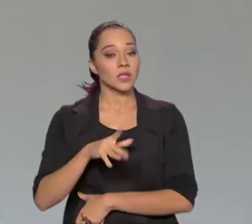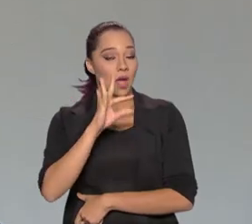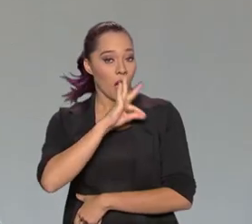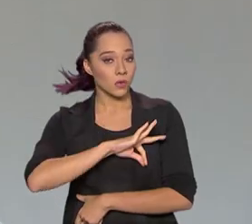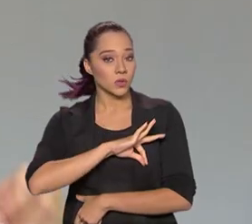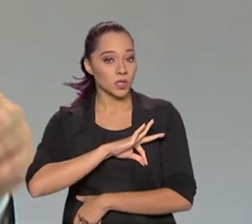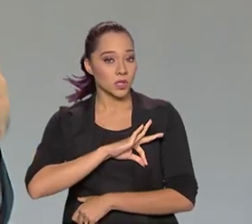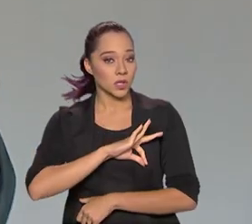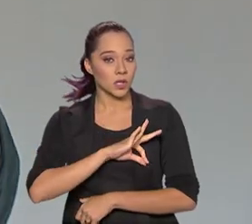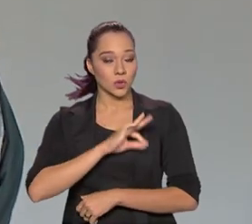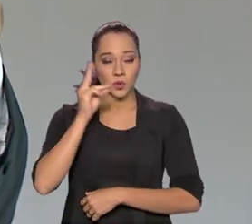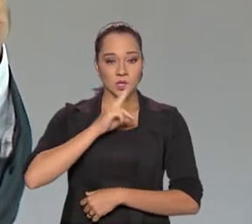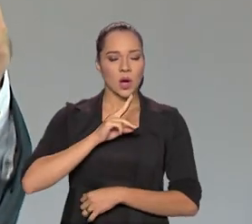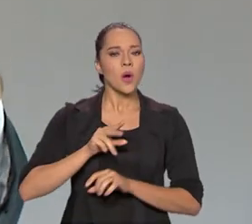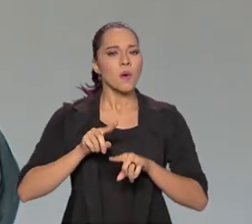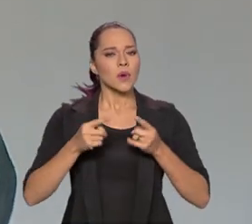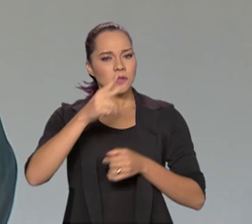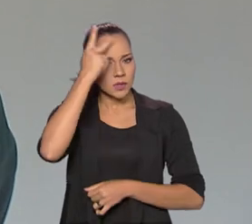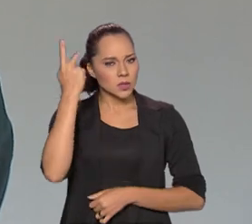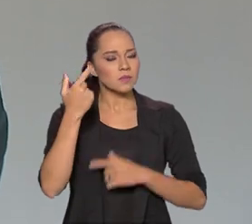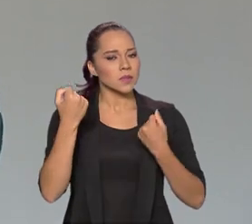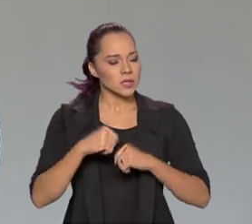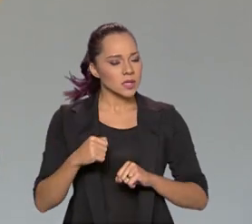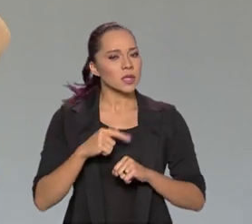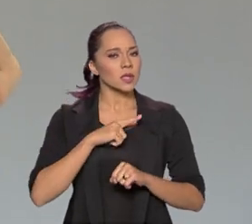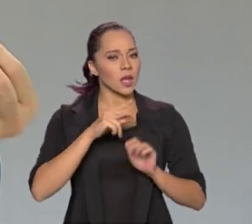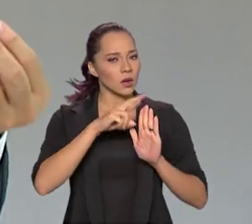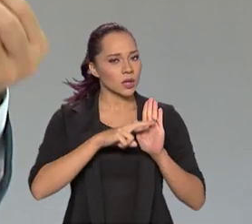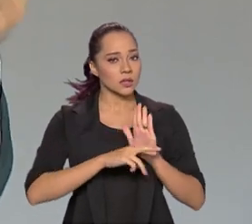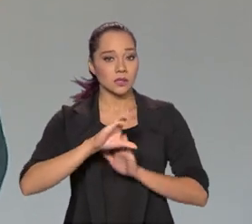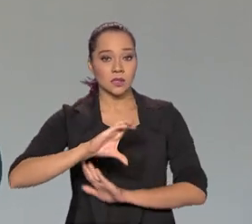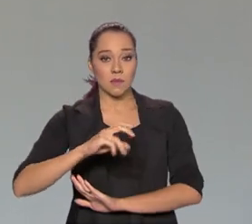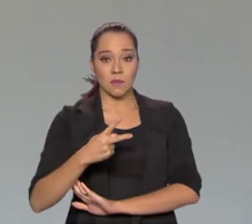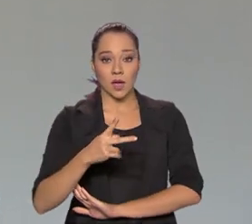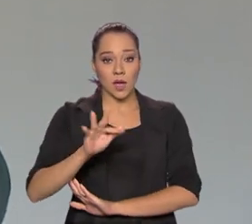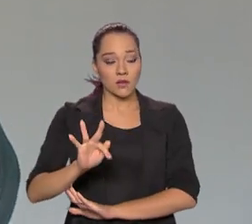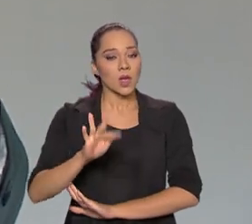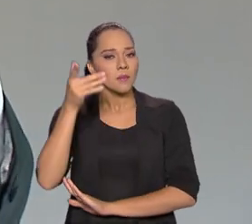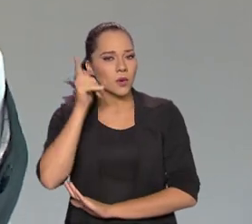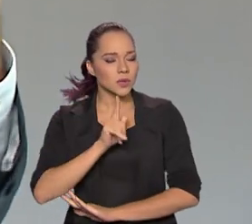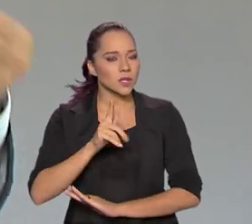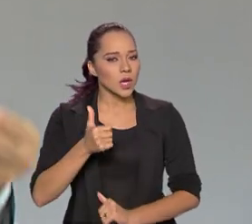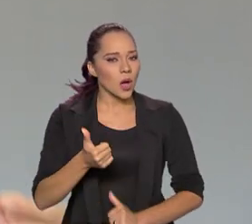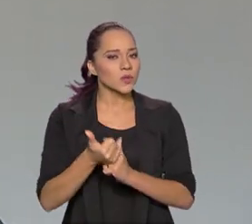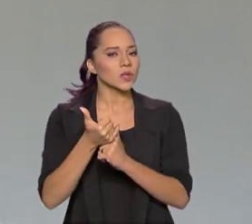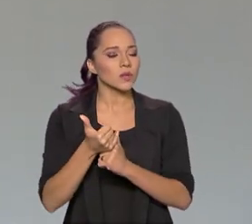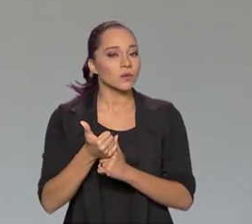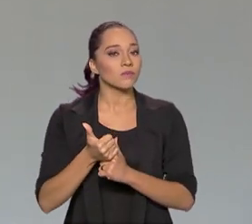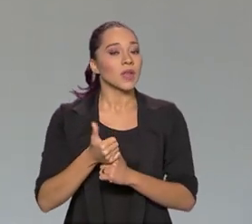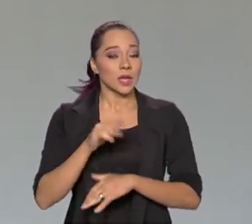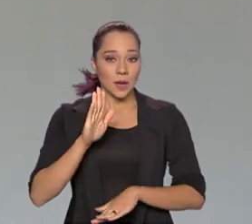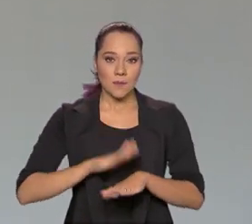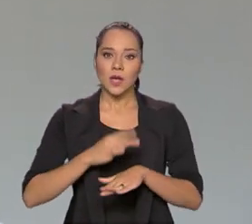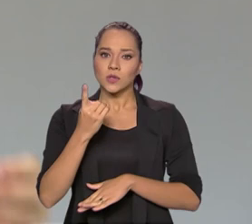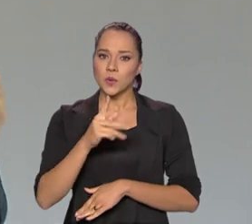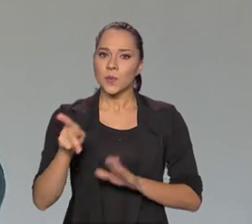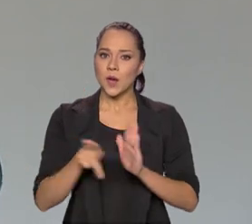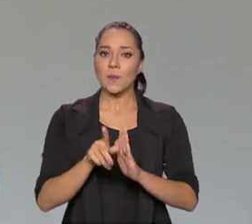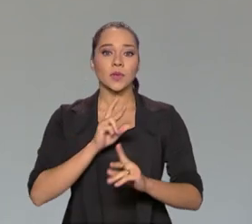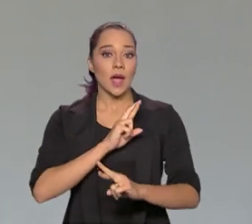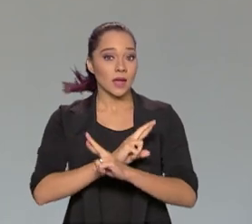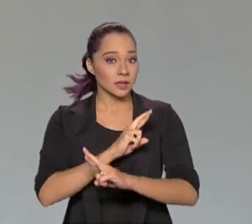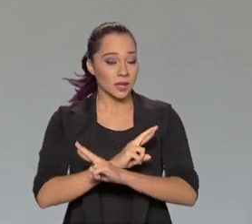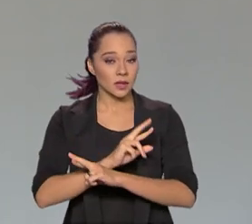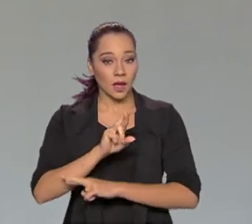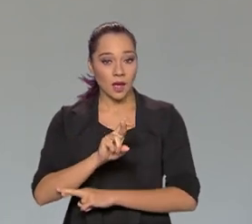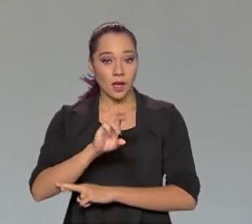auxílio. Só que as pessoas tinham que regularizar o CPF para receber o auxílio. E essa é mais uma função da Receita. Conta para a